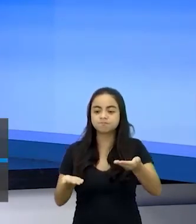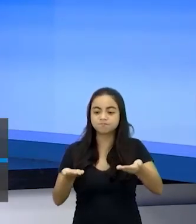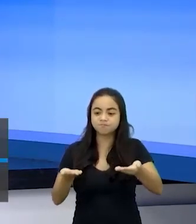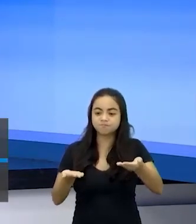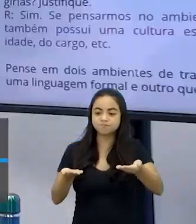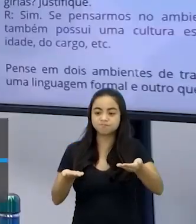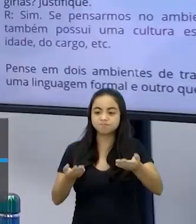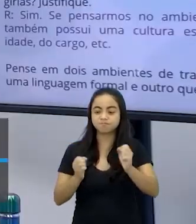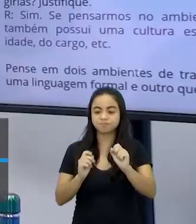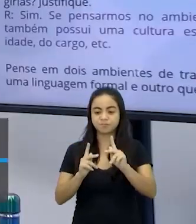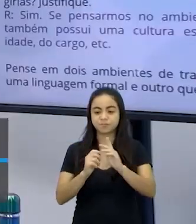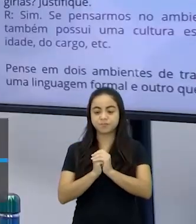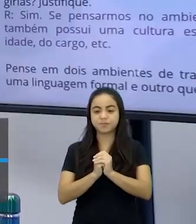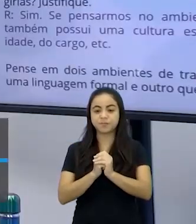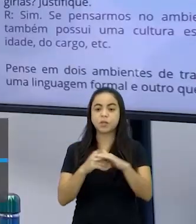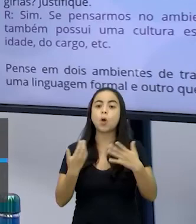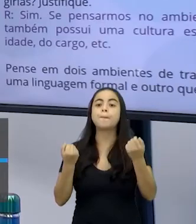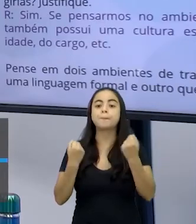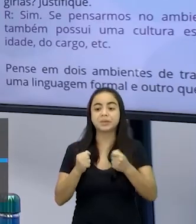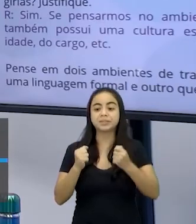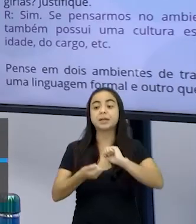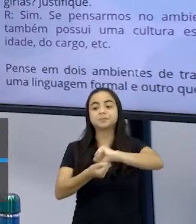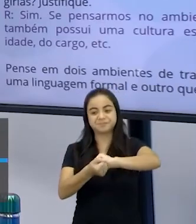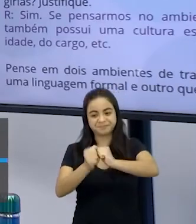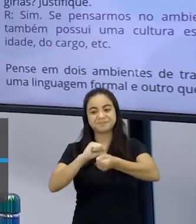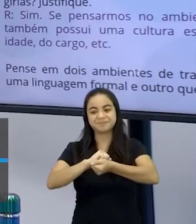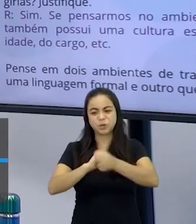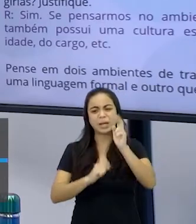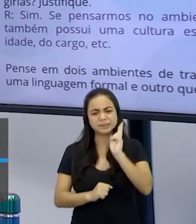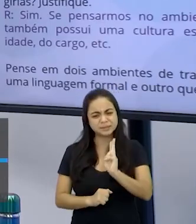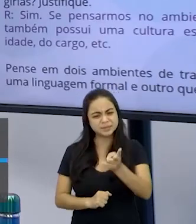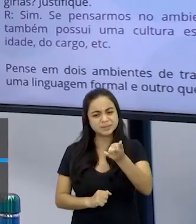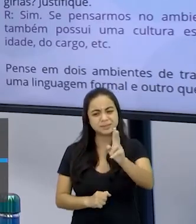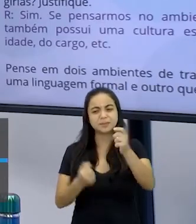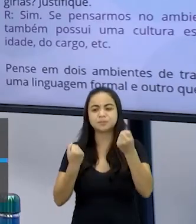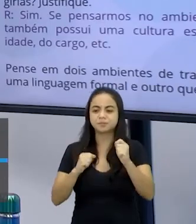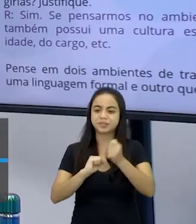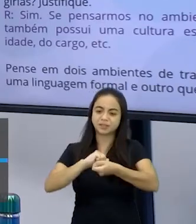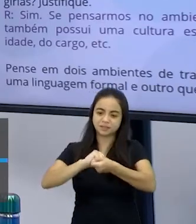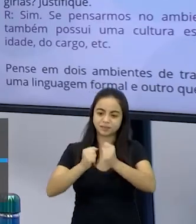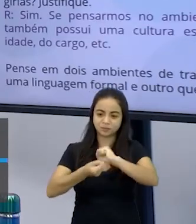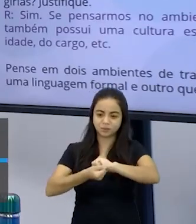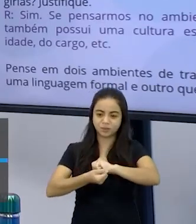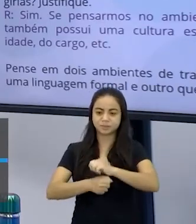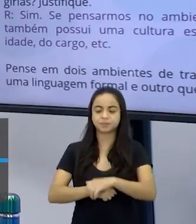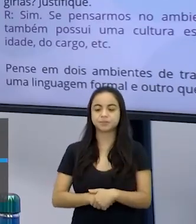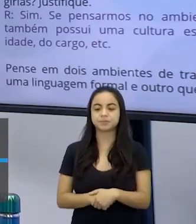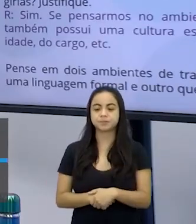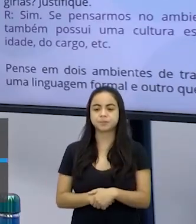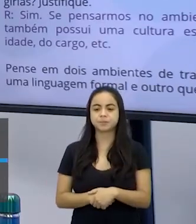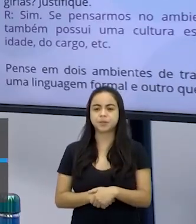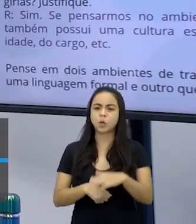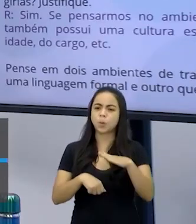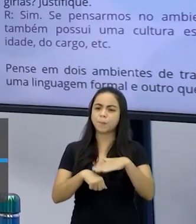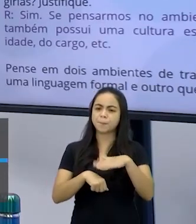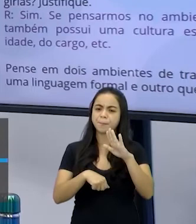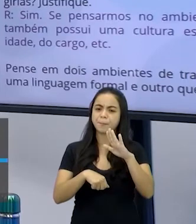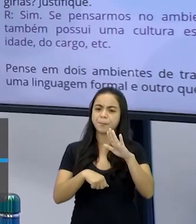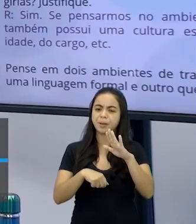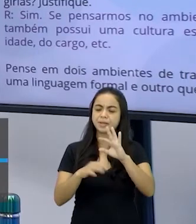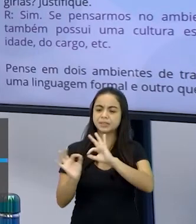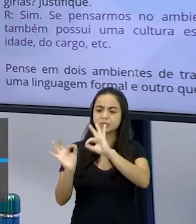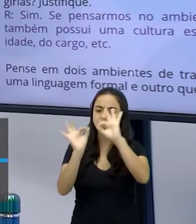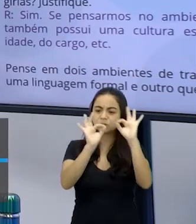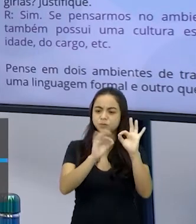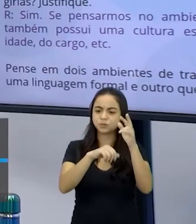equilíbrio. A necessidade de adequar, né? Como Sim. a gente tem dito. Sempre, Sim. sempre, tá? Tem mais uma parte do vídeo aí,